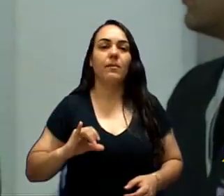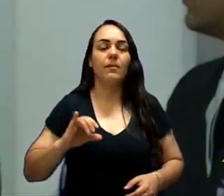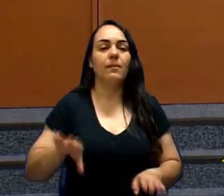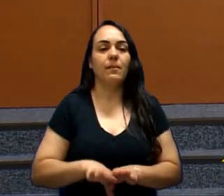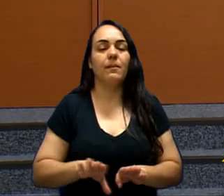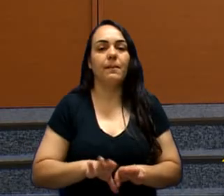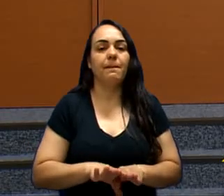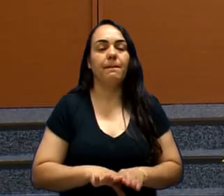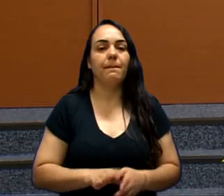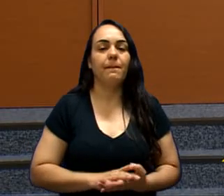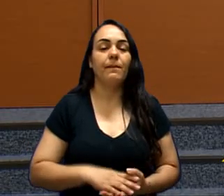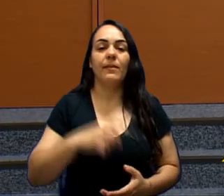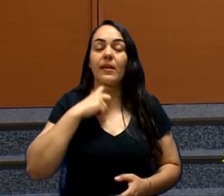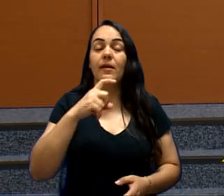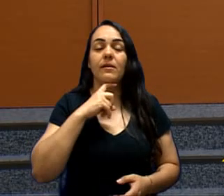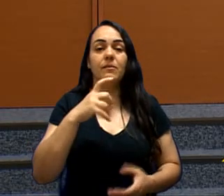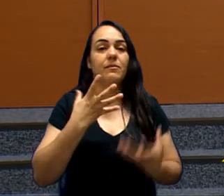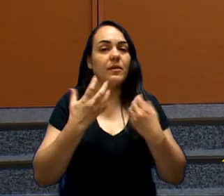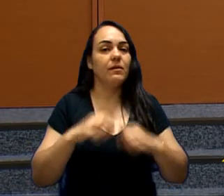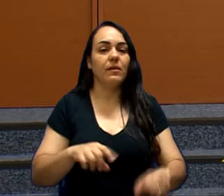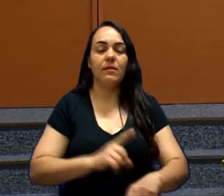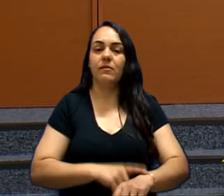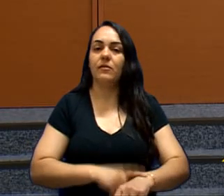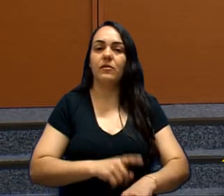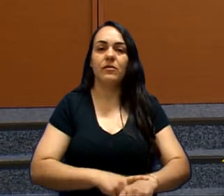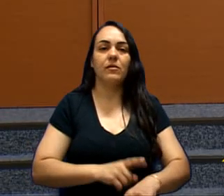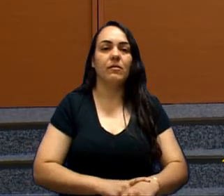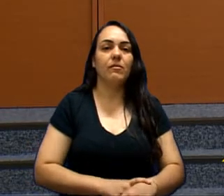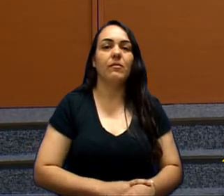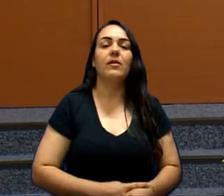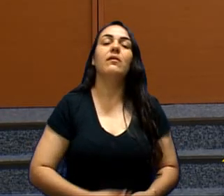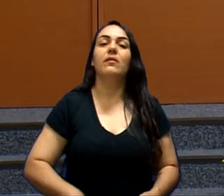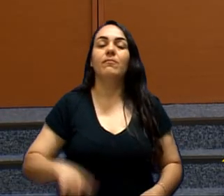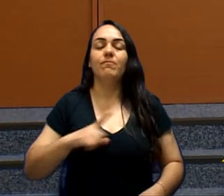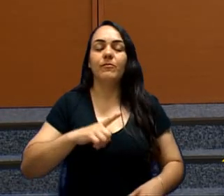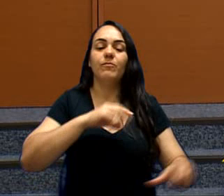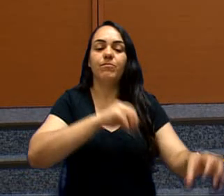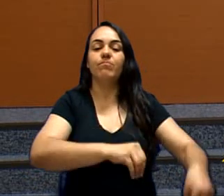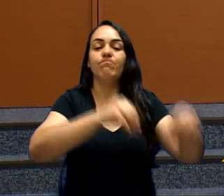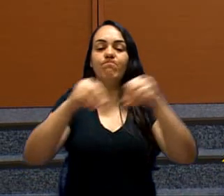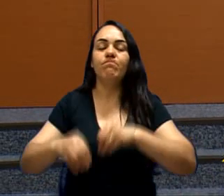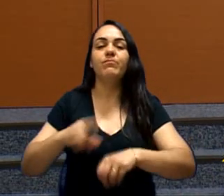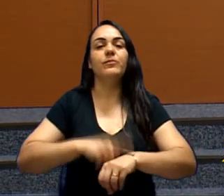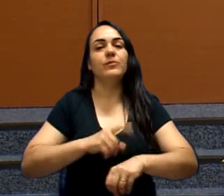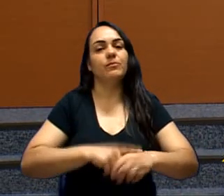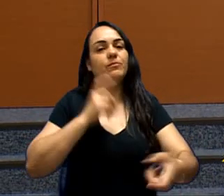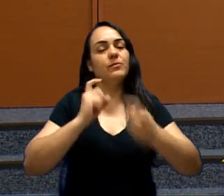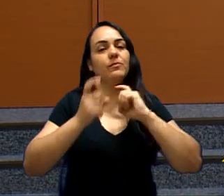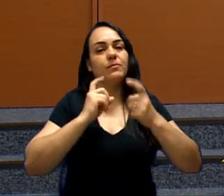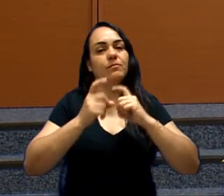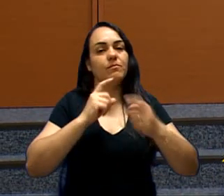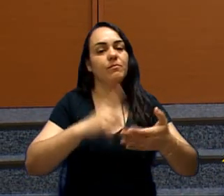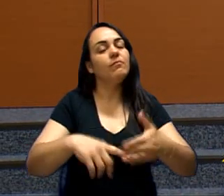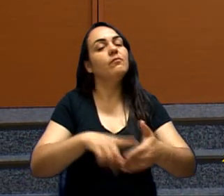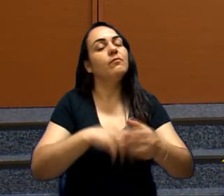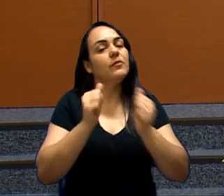uma situação seguinte, ninguém está fazendo esse horário, Pérez, que eu entendi perfeitamente. Aliás, outras vezes você já tentou isso e não conseguiu, eu voltei com Vossa Excelência. Eu sou um